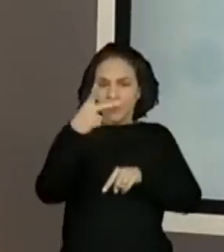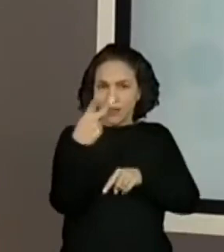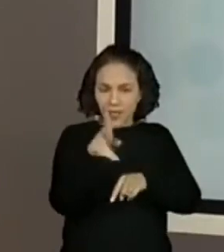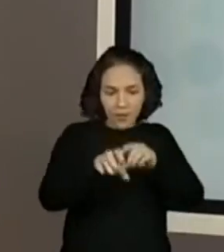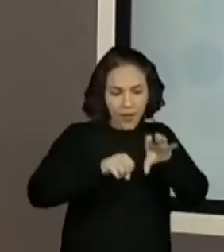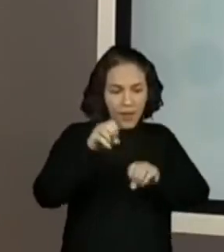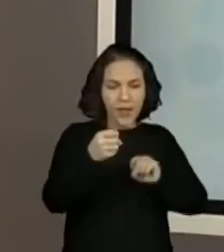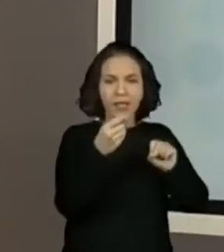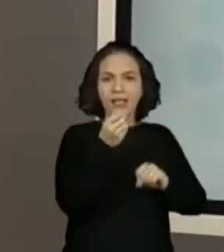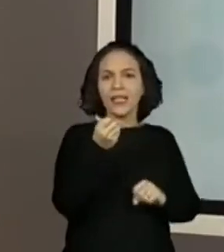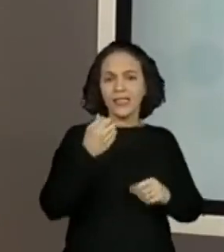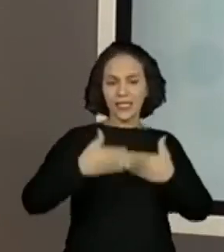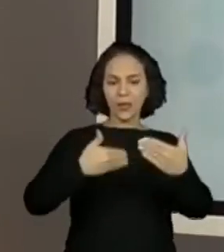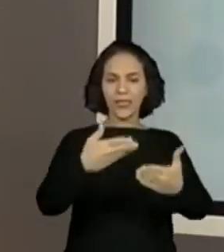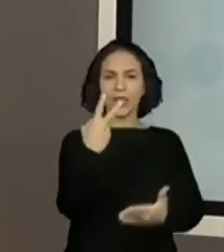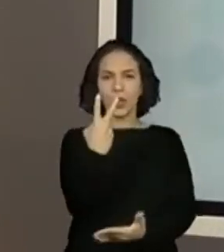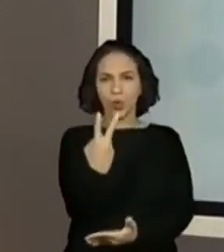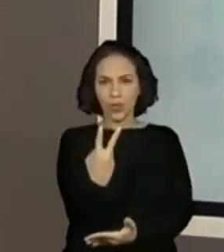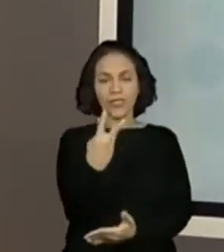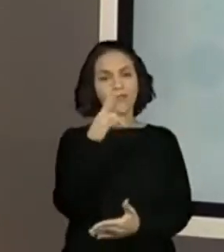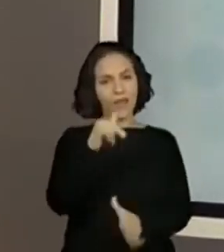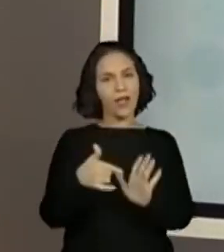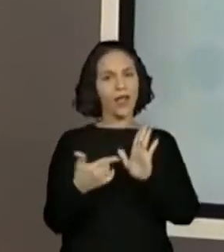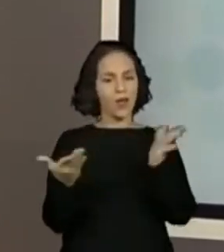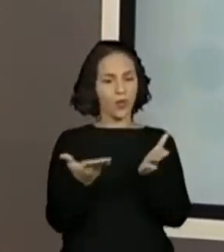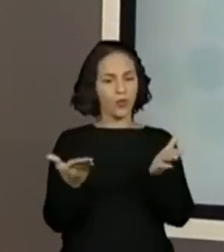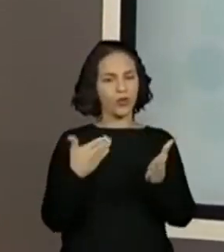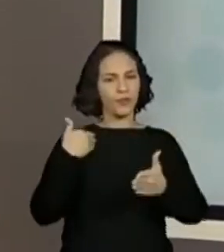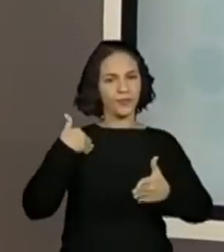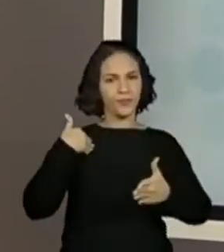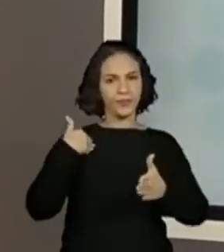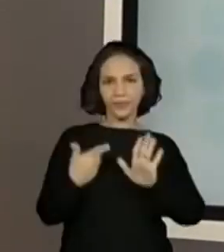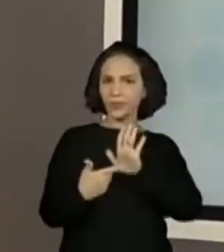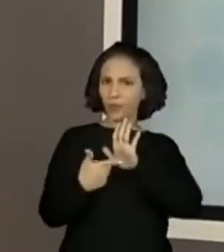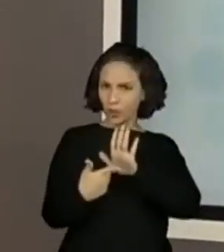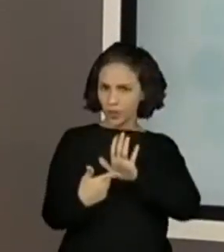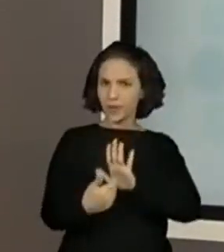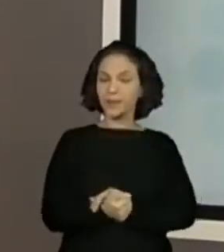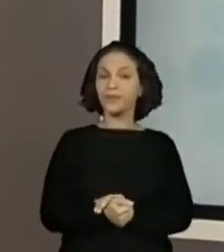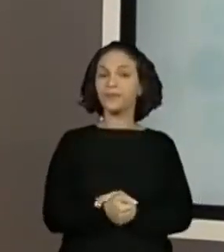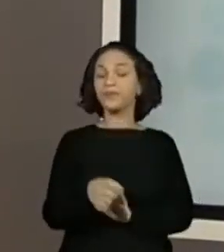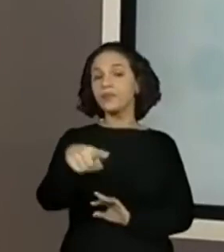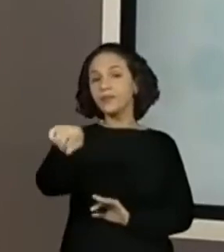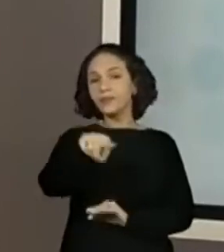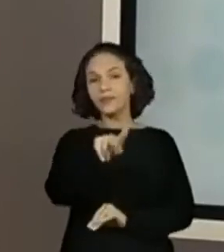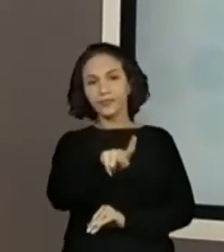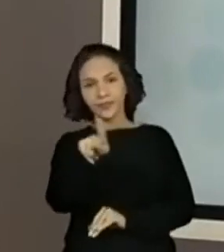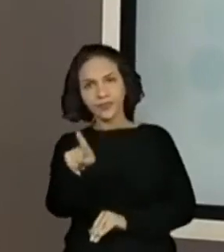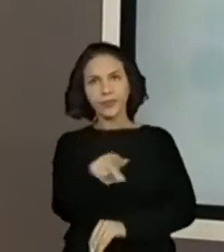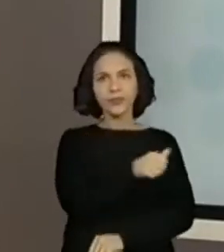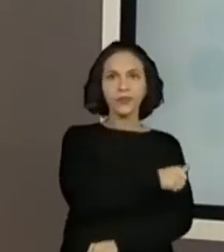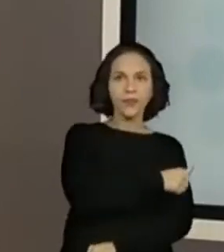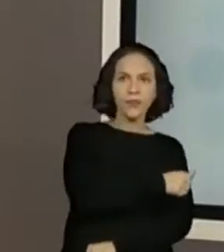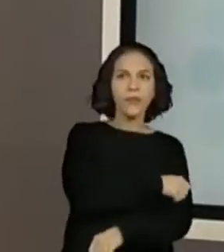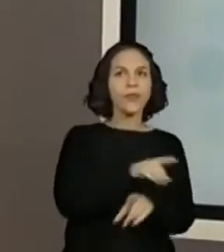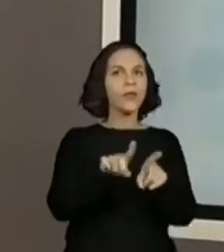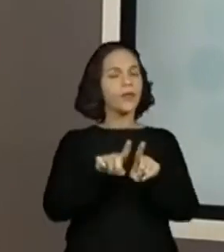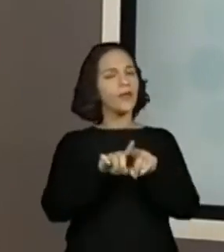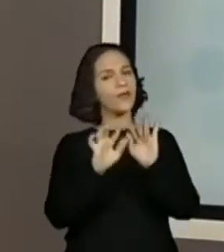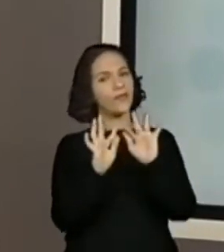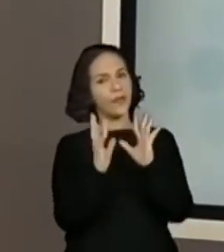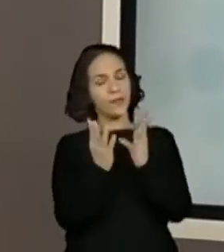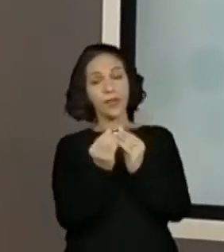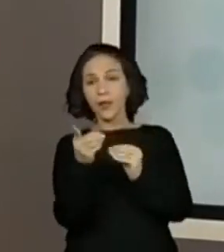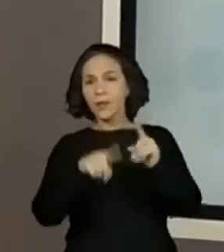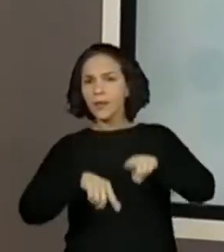que nós vamos trabalhar com elas aqui. Só para lembrar para vocês, professores, alunos e família,